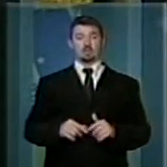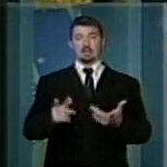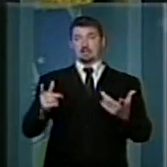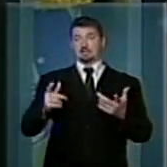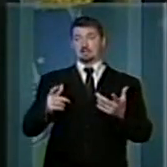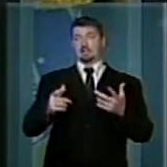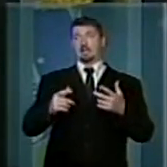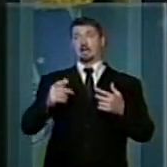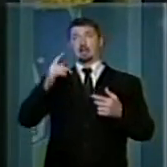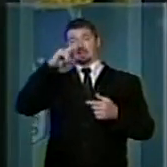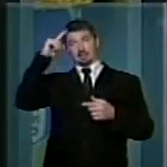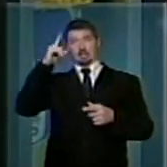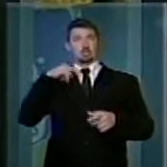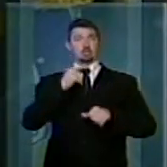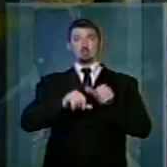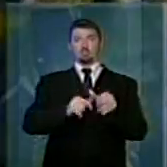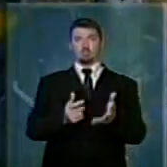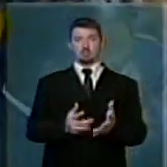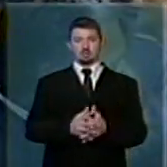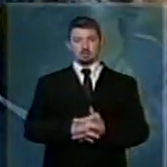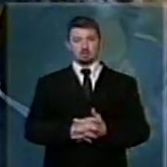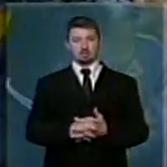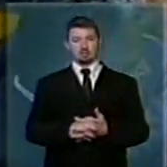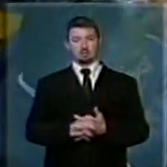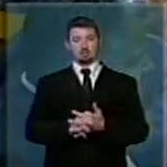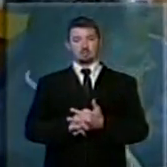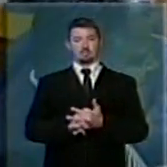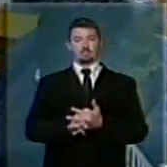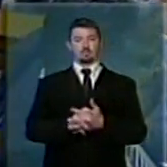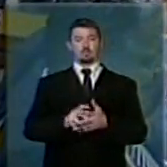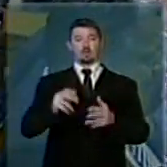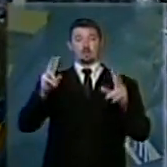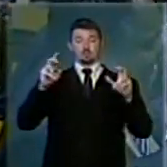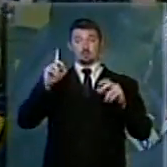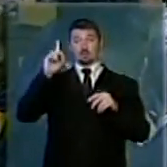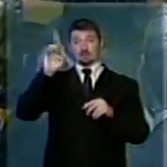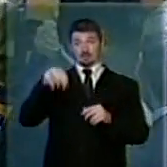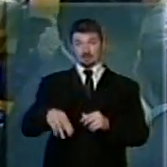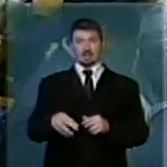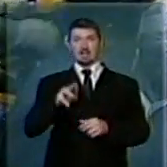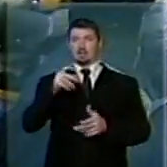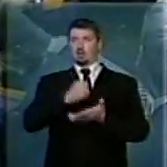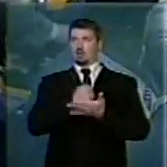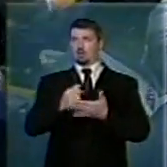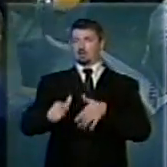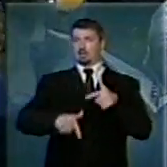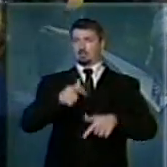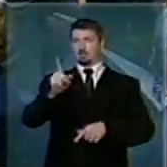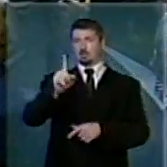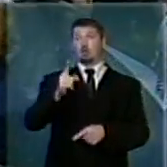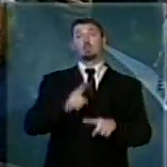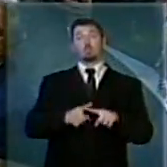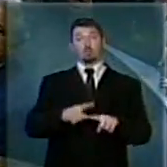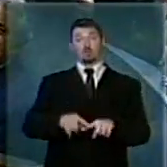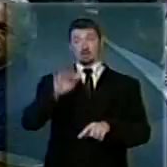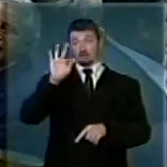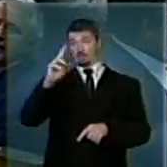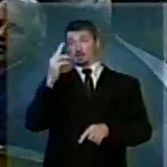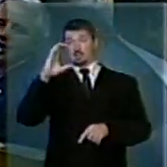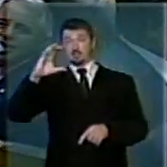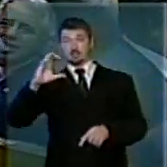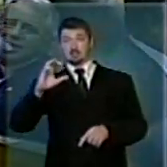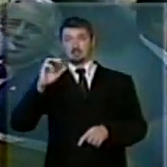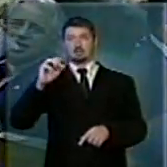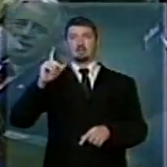que nós estamos modificando. O tema dos democratas não é a geração de emprego, porque o governo Fernando Henrique